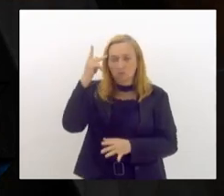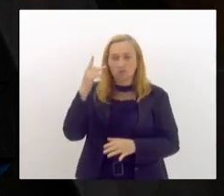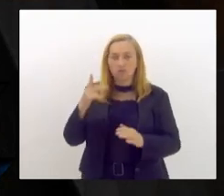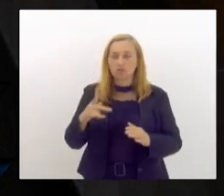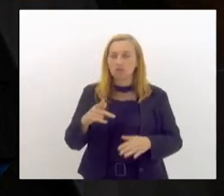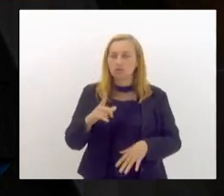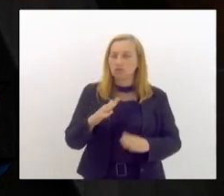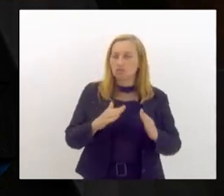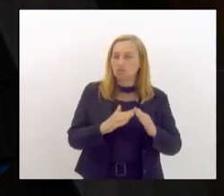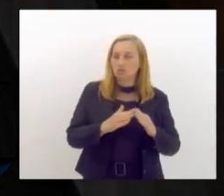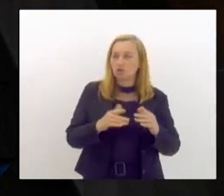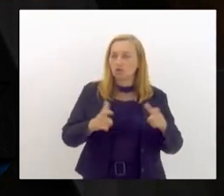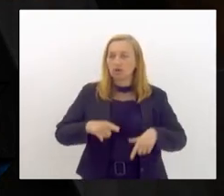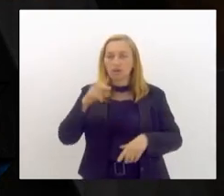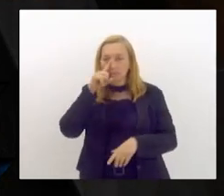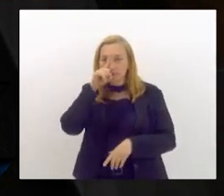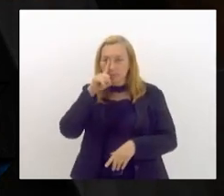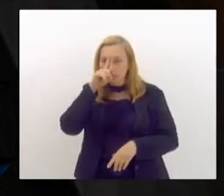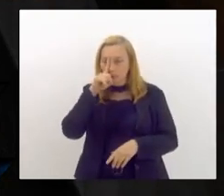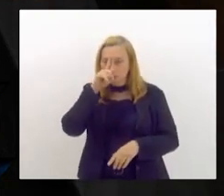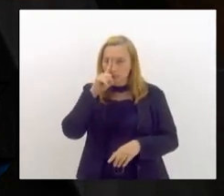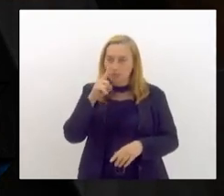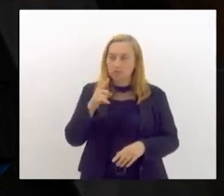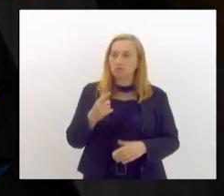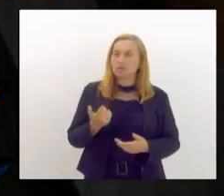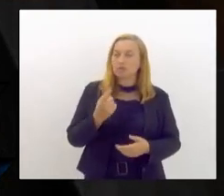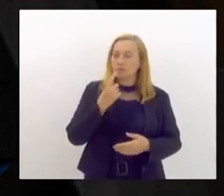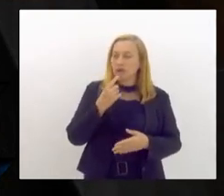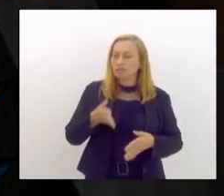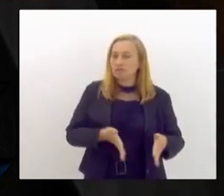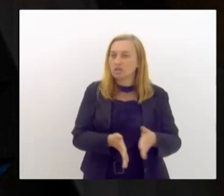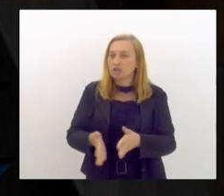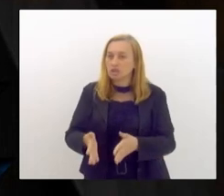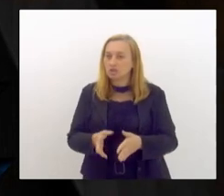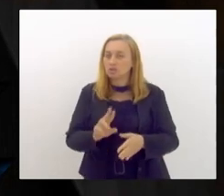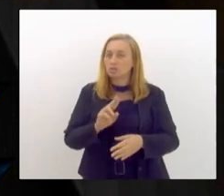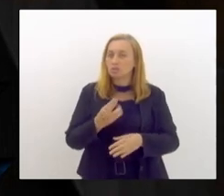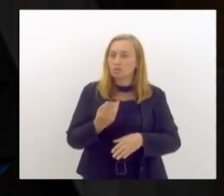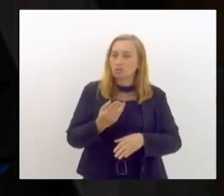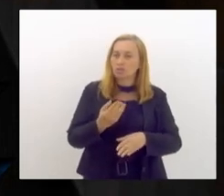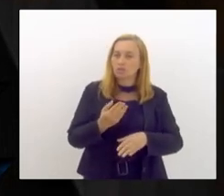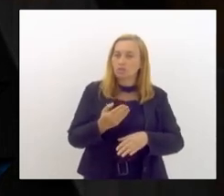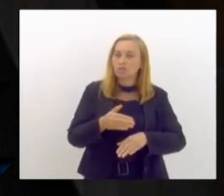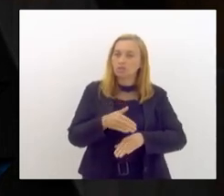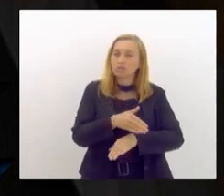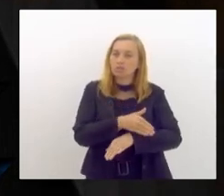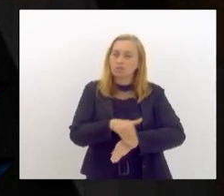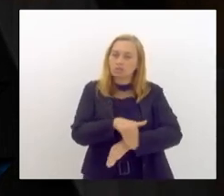risco, seja em costa ou seja margem de rio. Número 3,